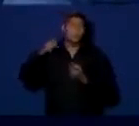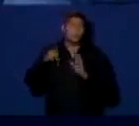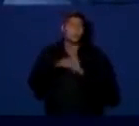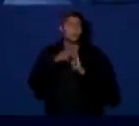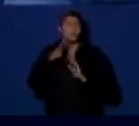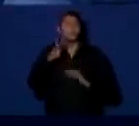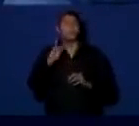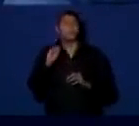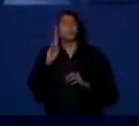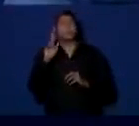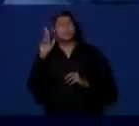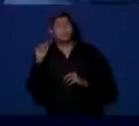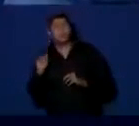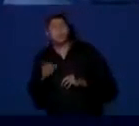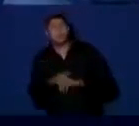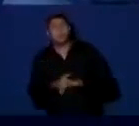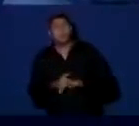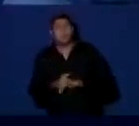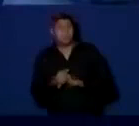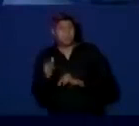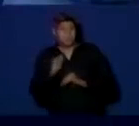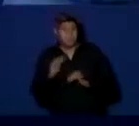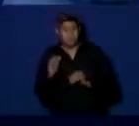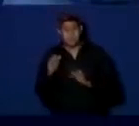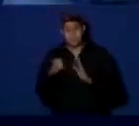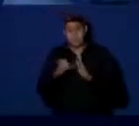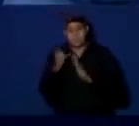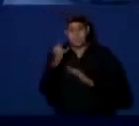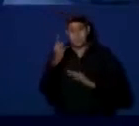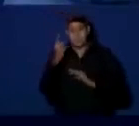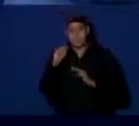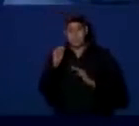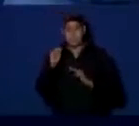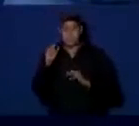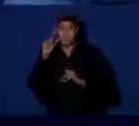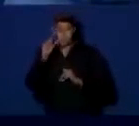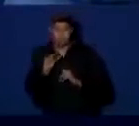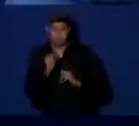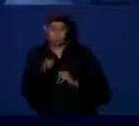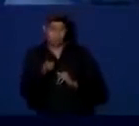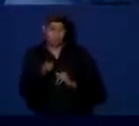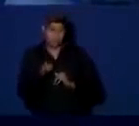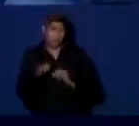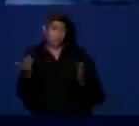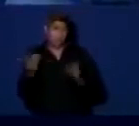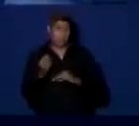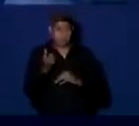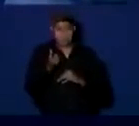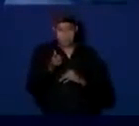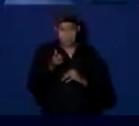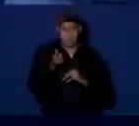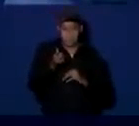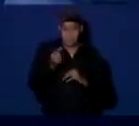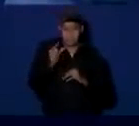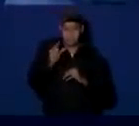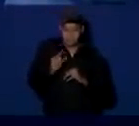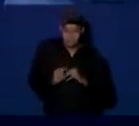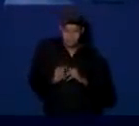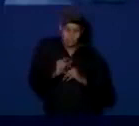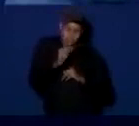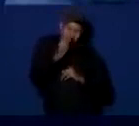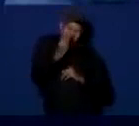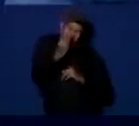Biuna, né, que trazer inflação de 10 para 6 é fácil, mas trazer de 6 para 3